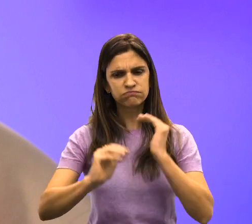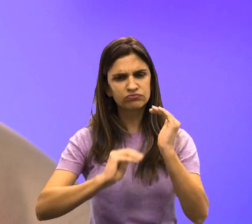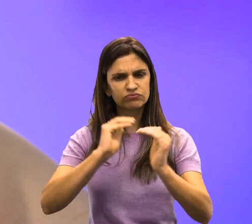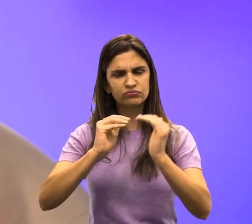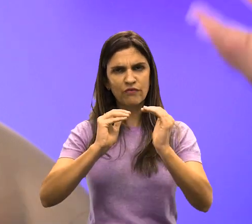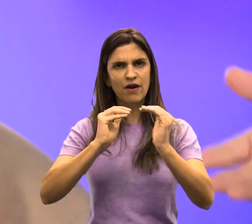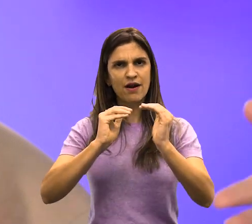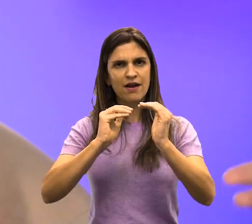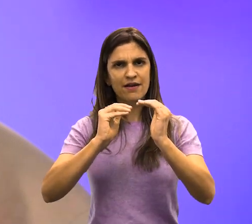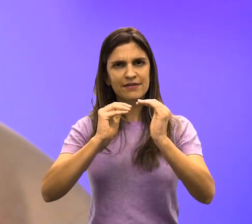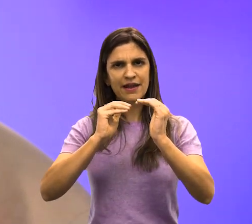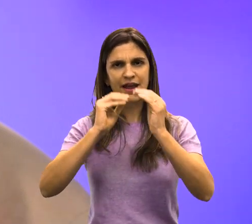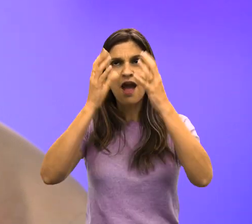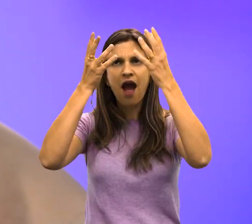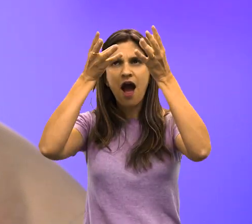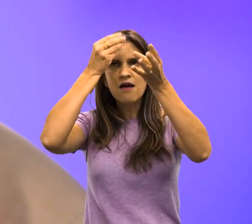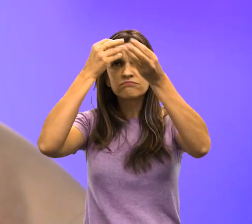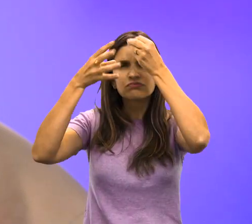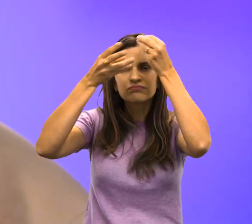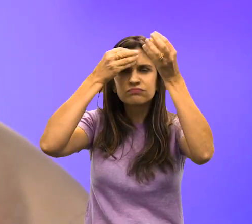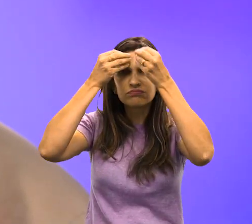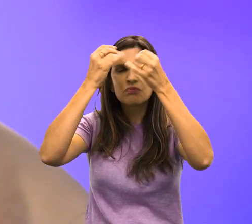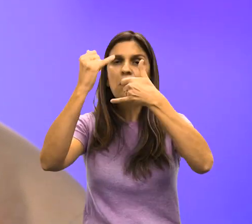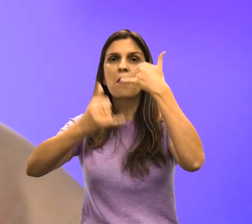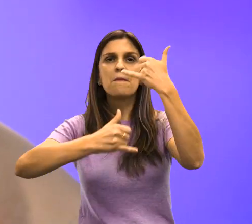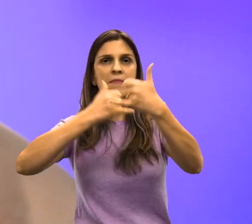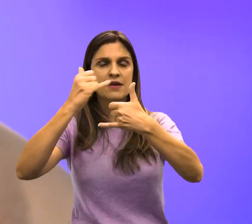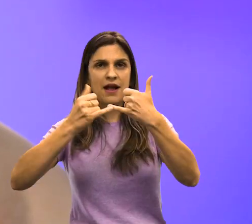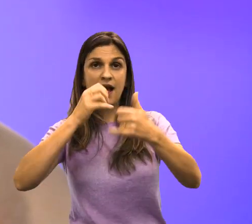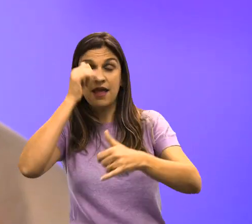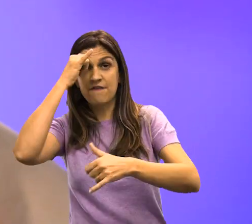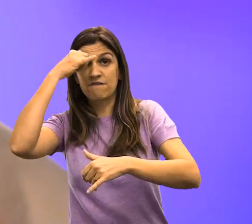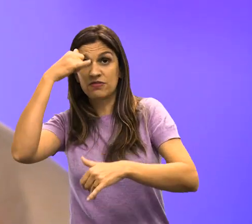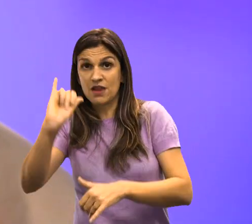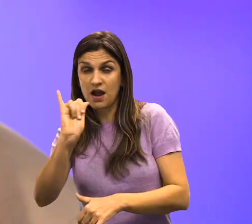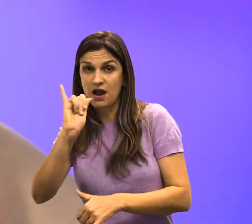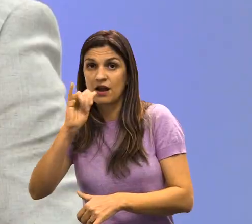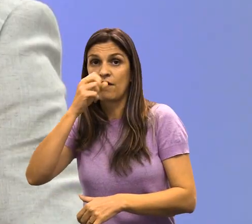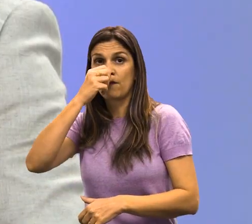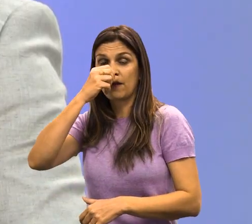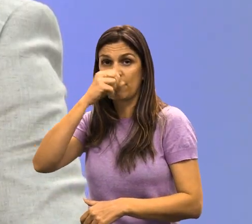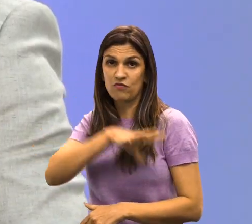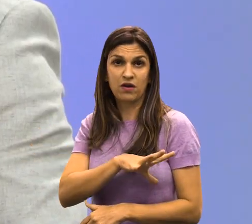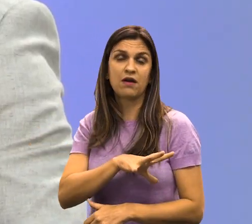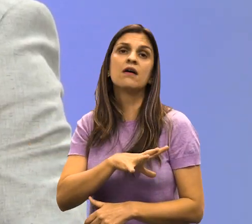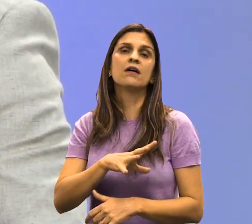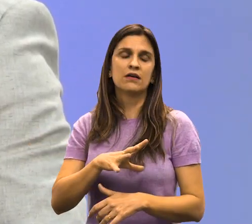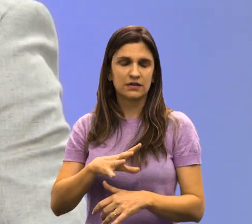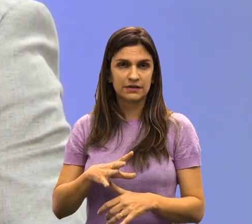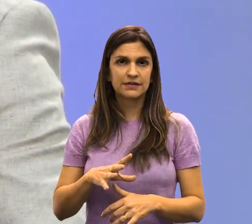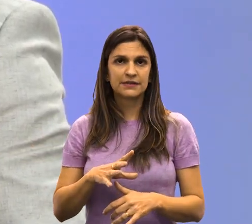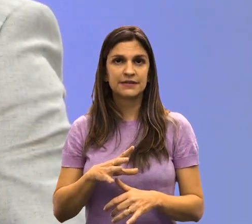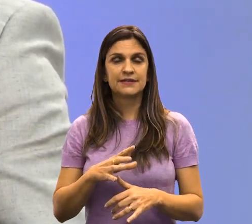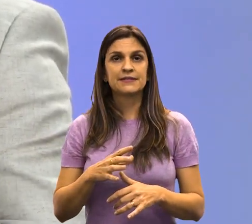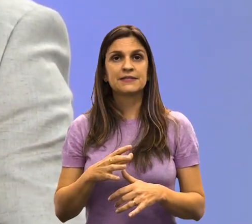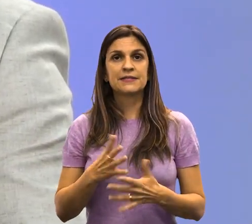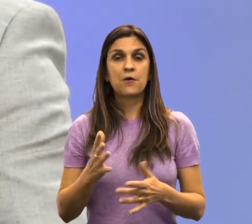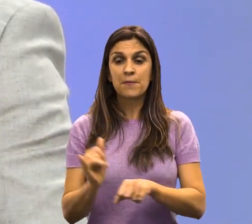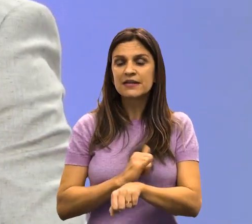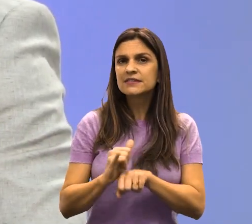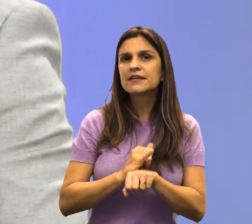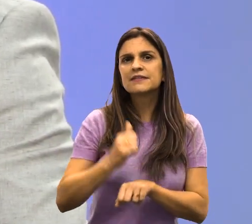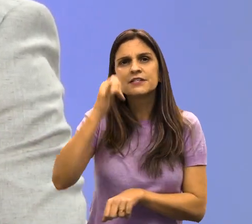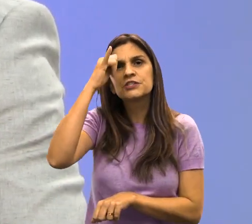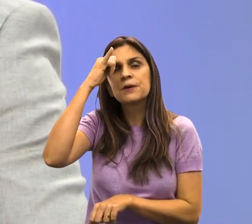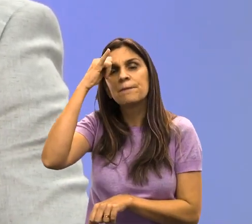se salvaguardar de determinados abusos, né? Então, é mais uma medida preventiva